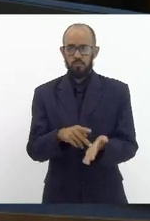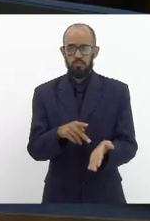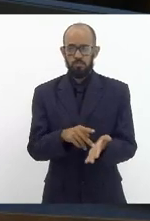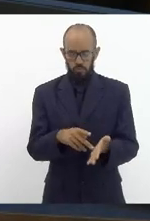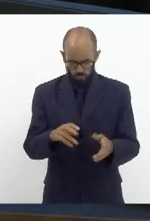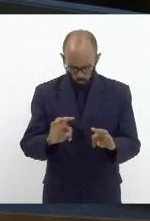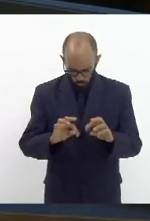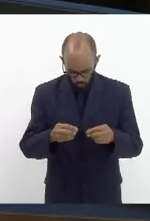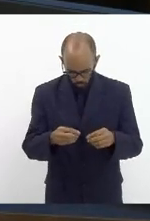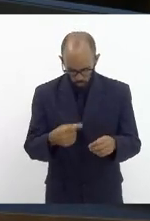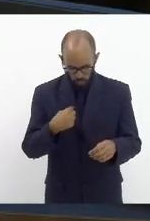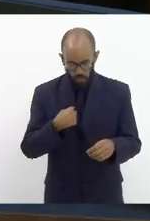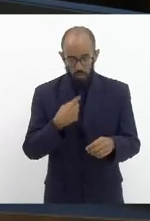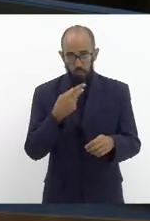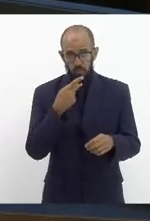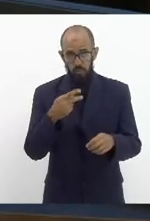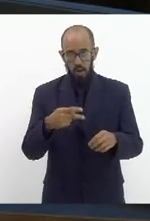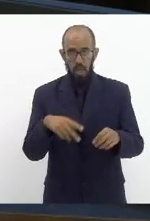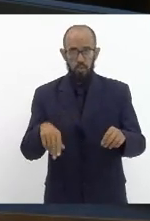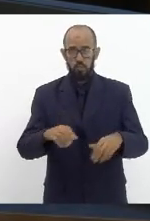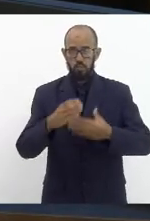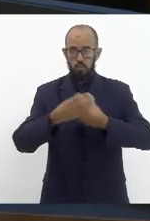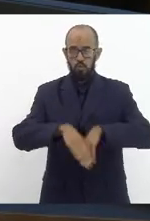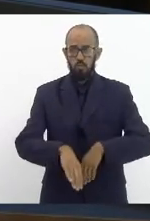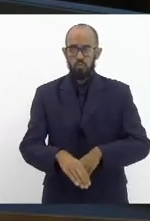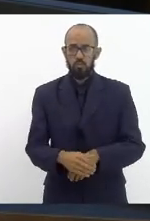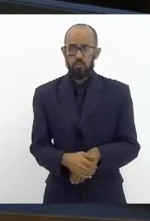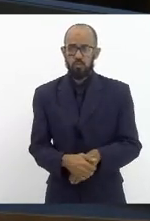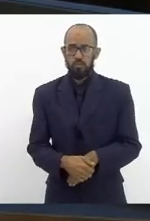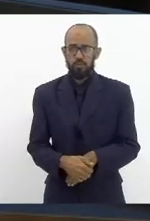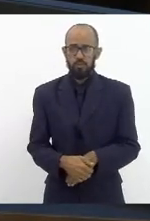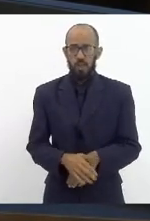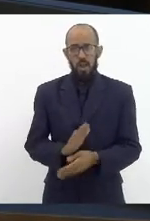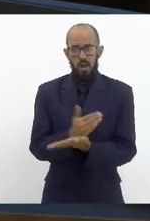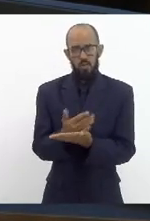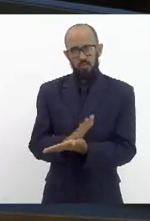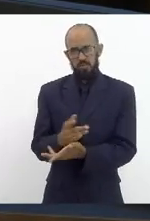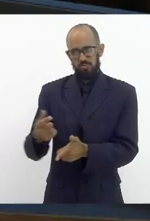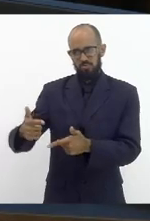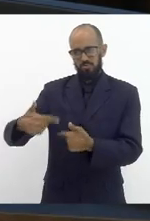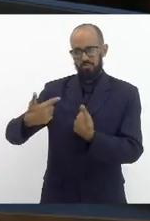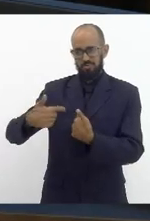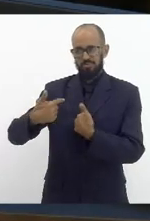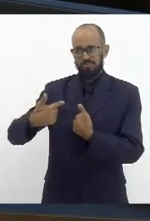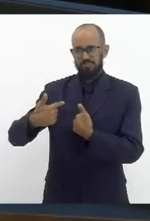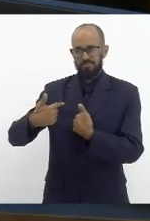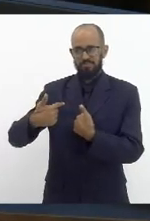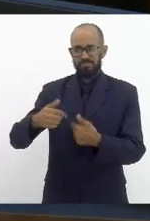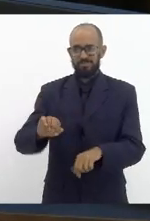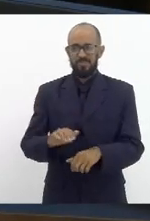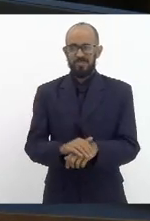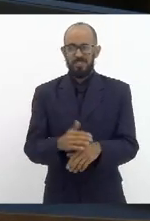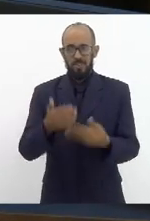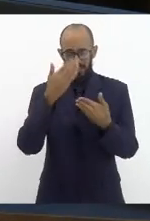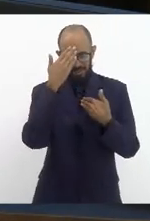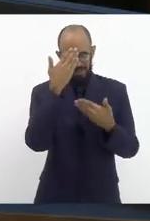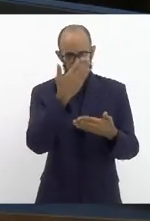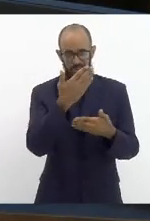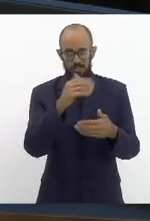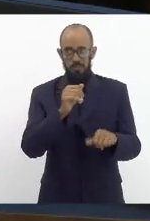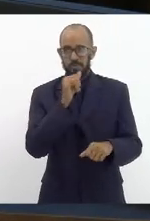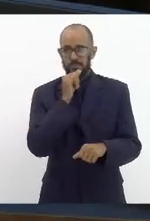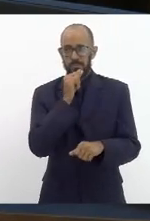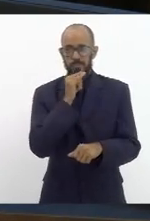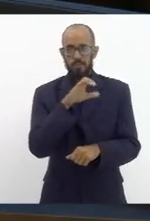pauta do concurso público. Eu recebi um apelido carinhoso de alguns concursados, e aqui saúdo, por exemplo, com o pessoal do concurso da